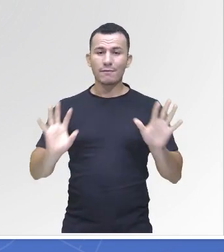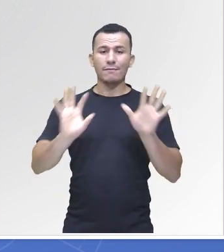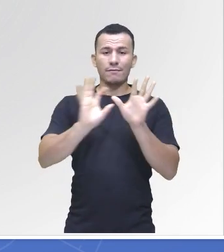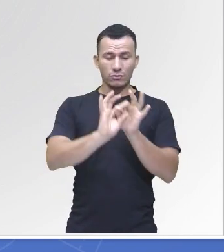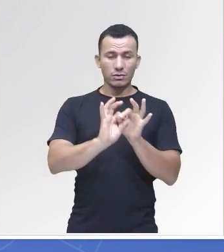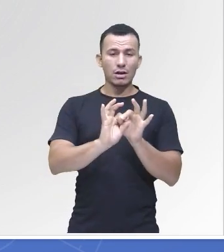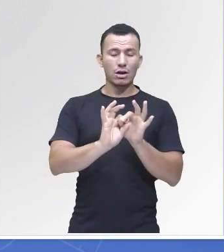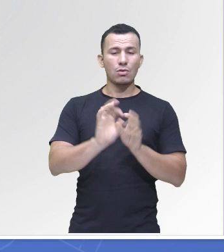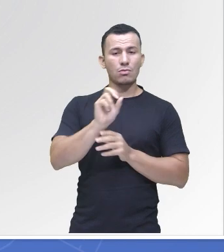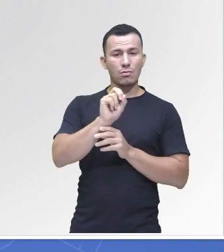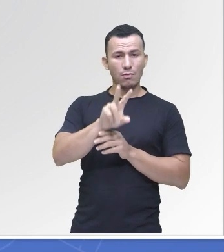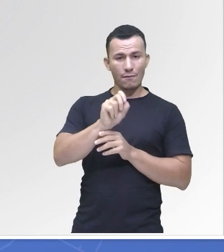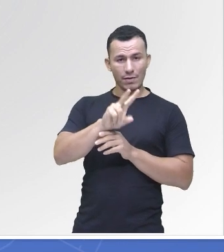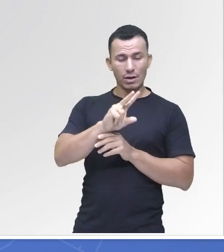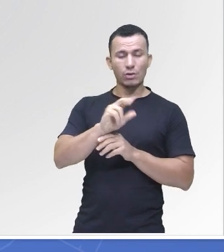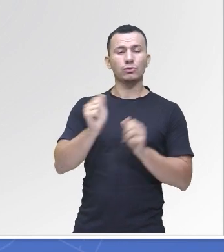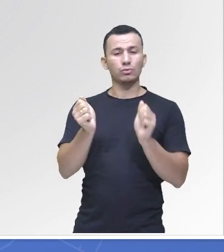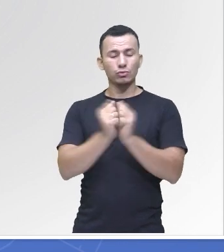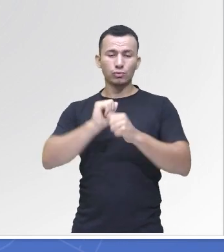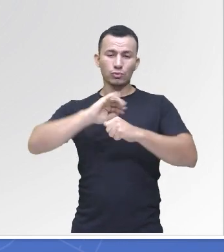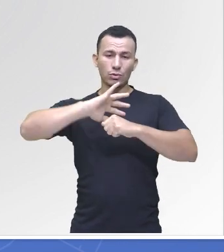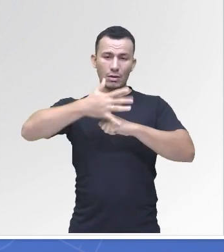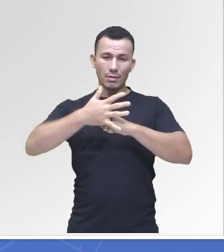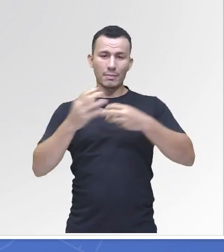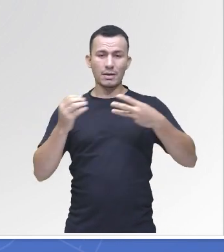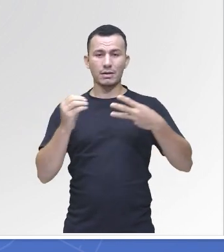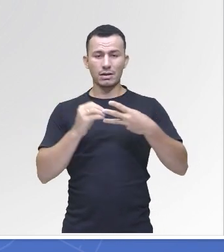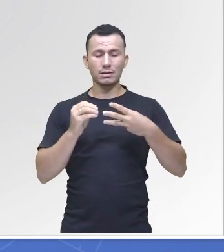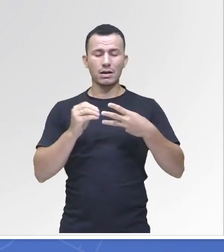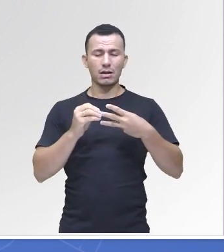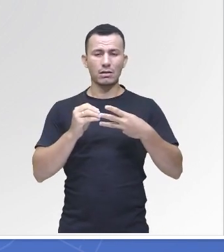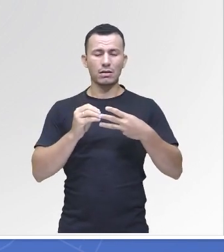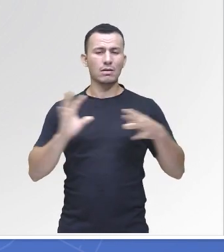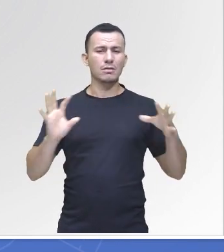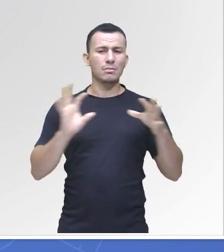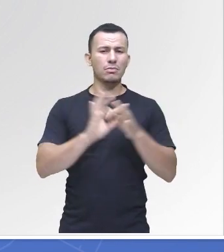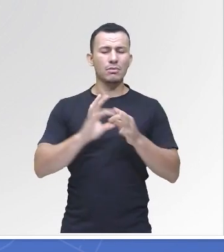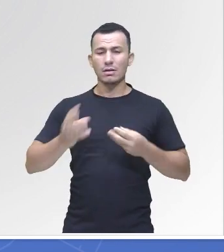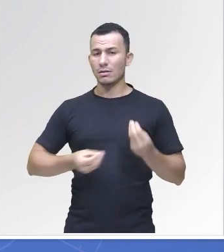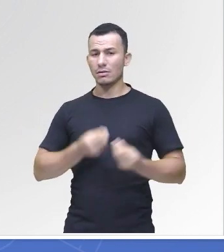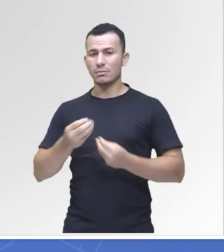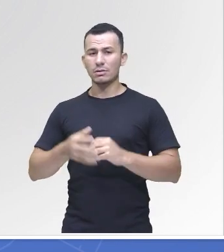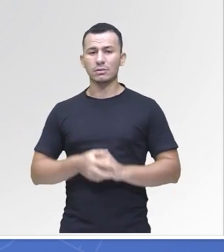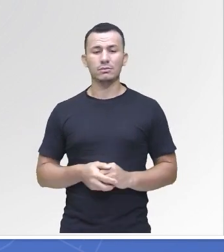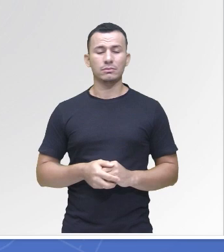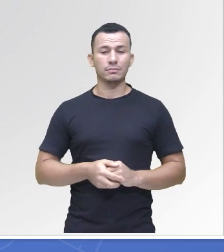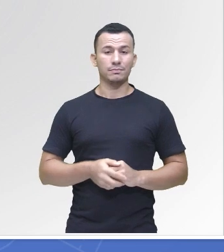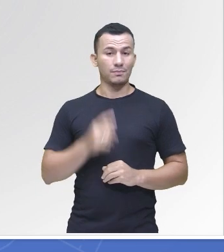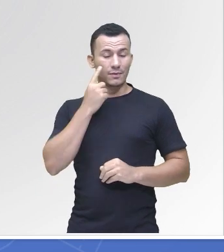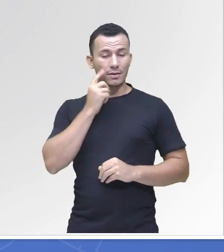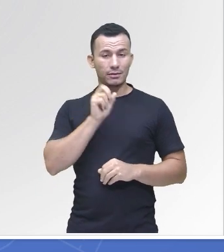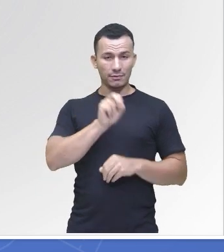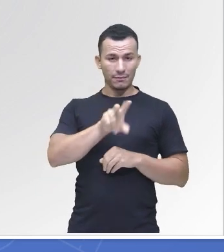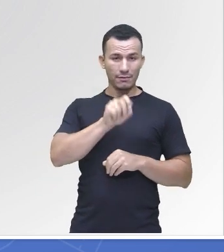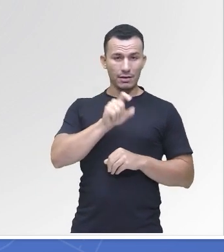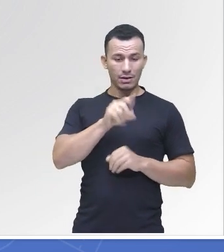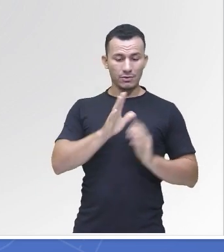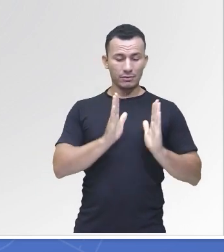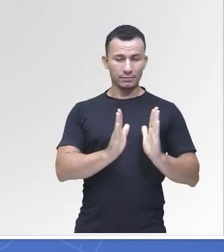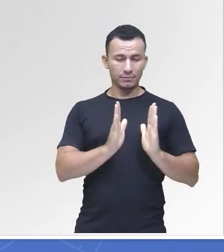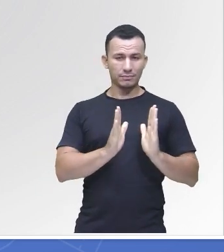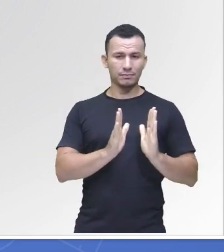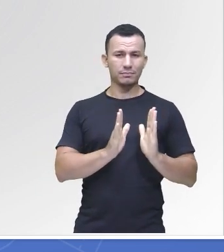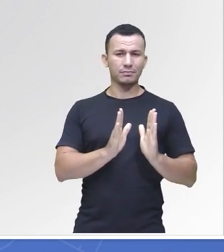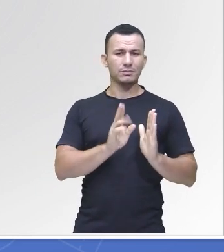do vírus à membrana plasmática da célula. Nesse caso, olha só, chegou aqui o vírus, né, tentou ali